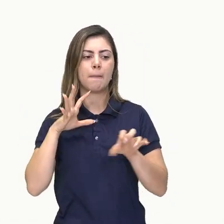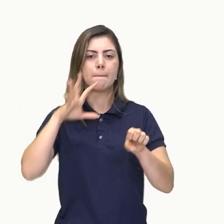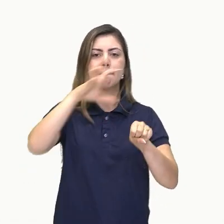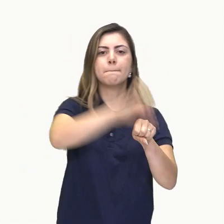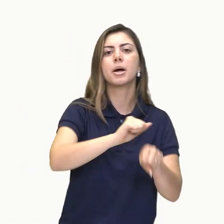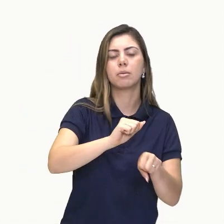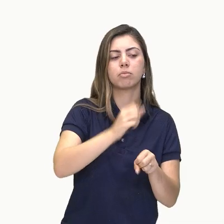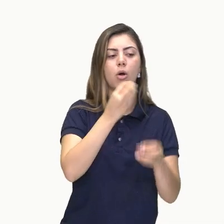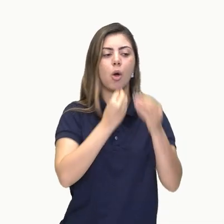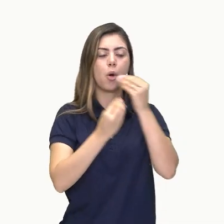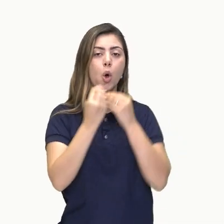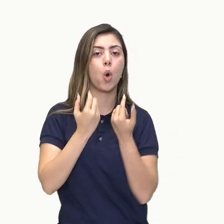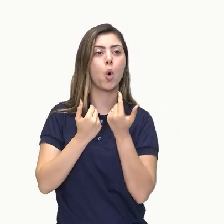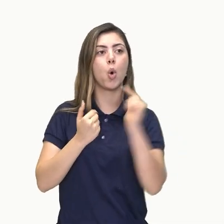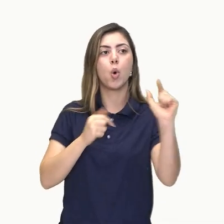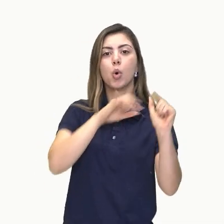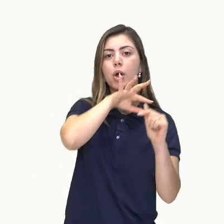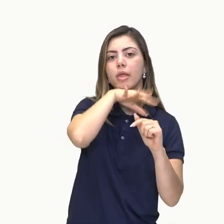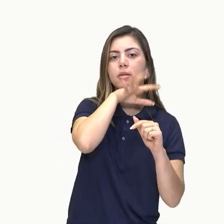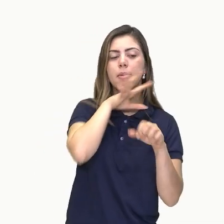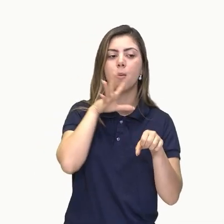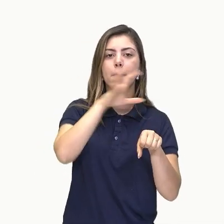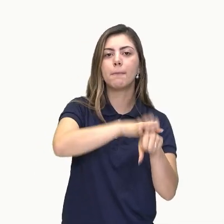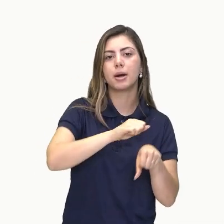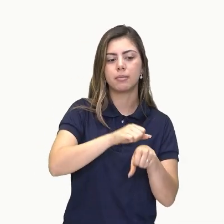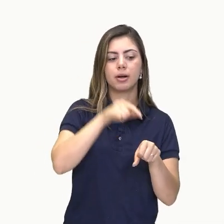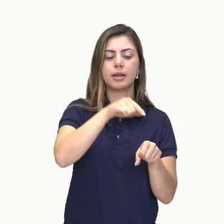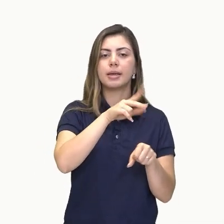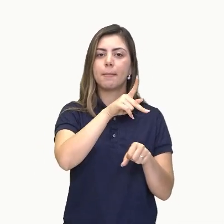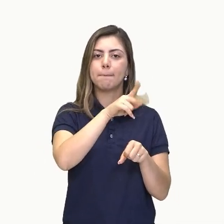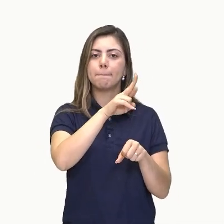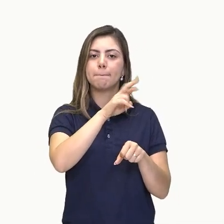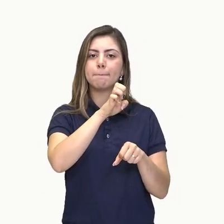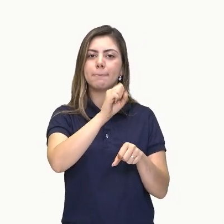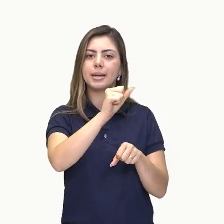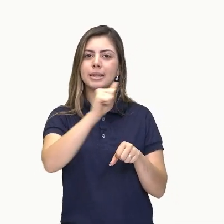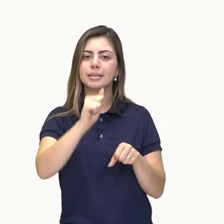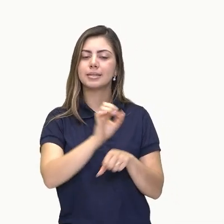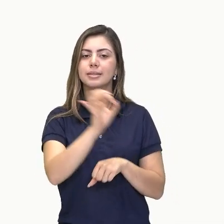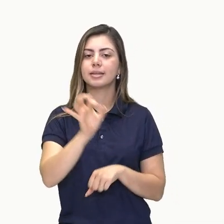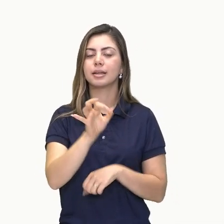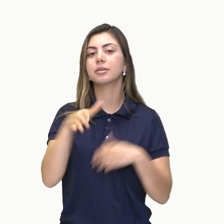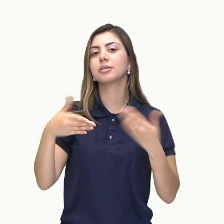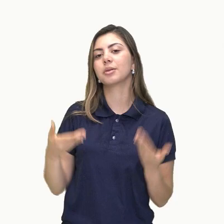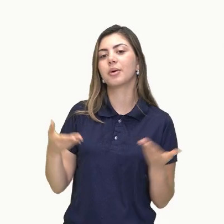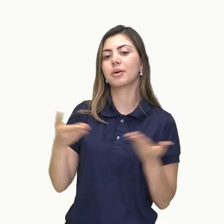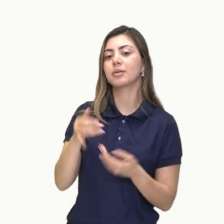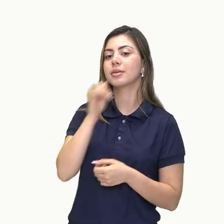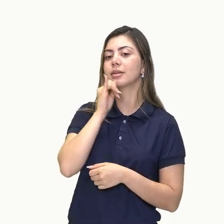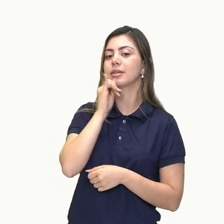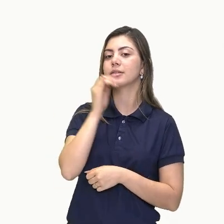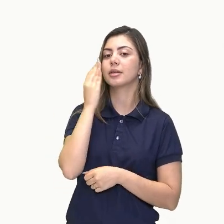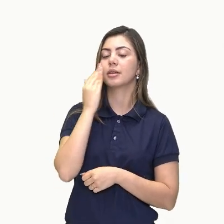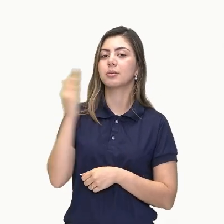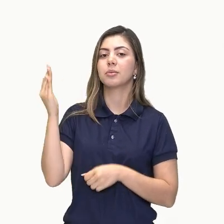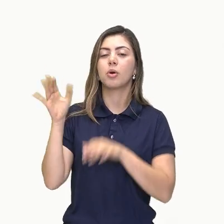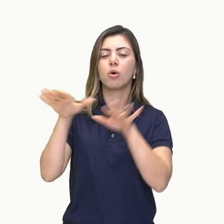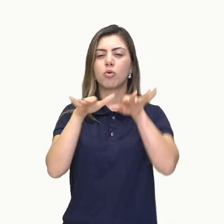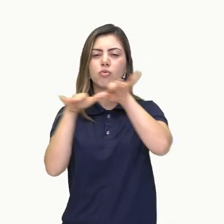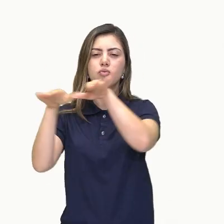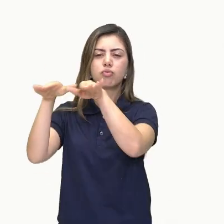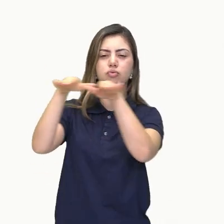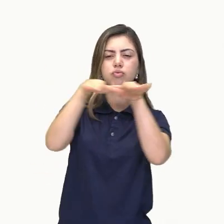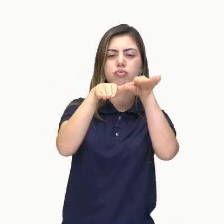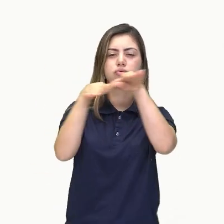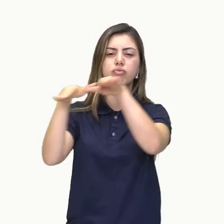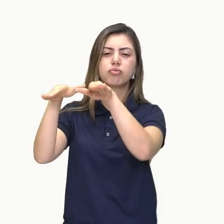se alimenta de outro organismo conhecido como presa, né? Então, a gente trouxe aí o exemplo do gavião real da Amazônia, né?